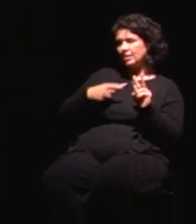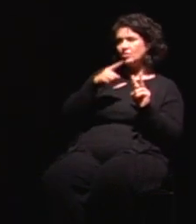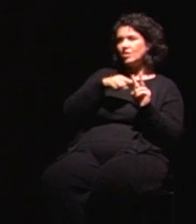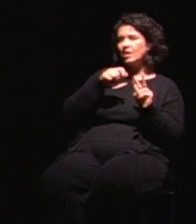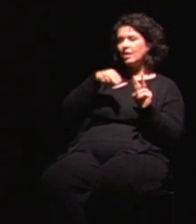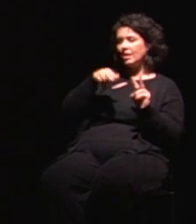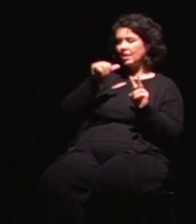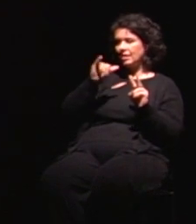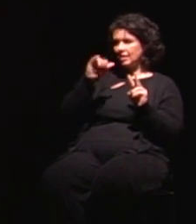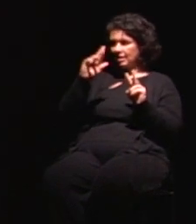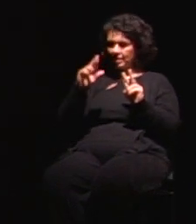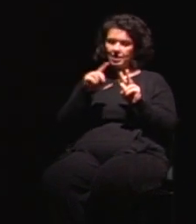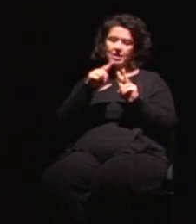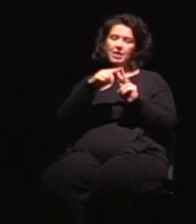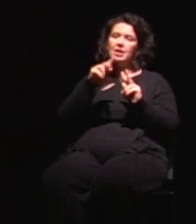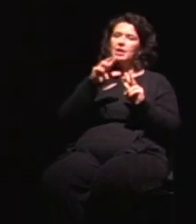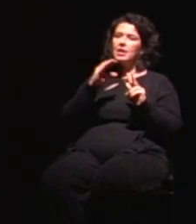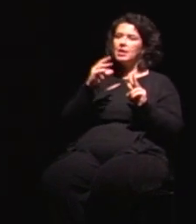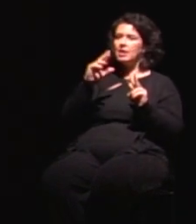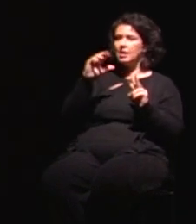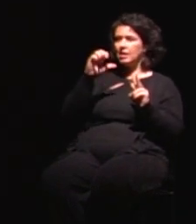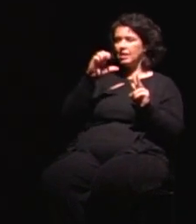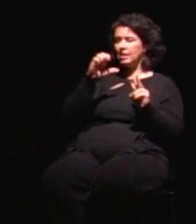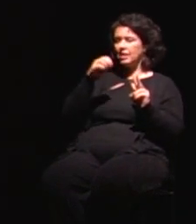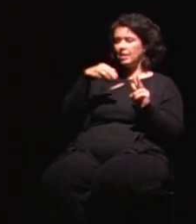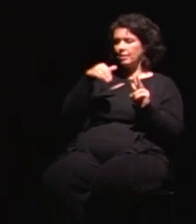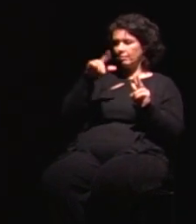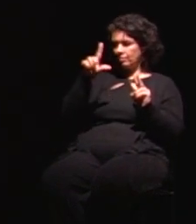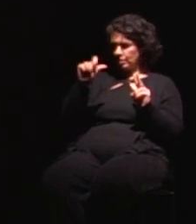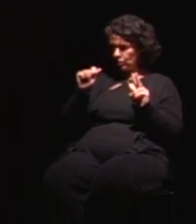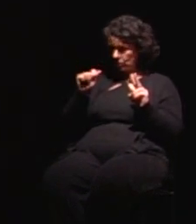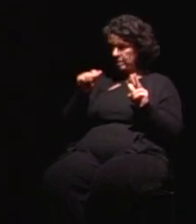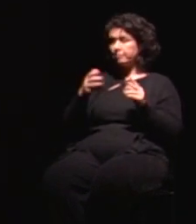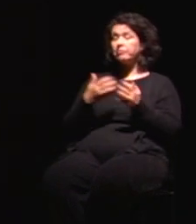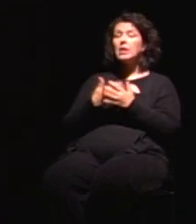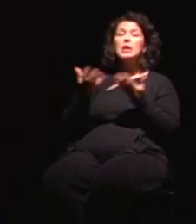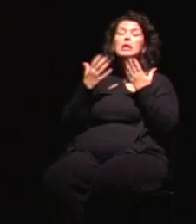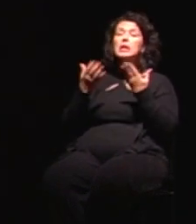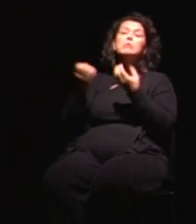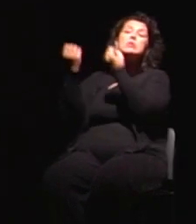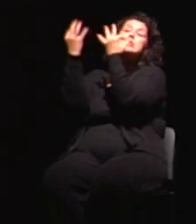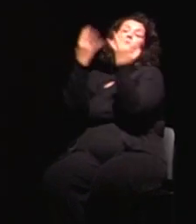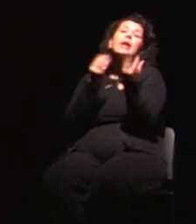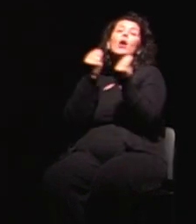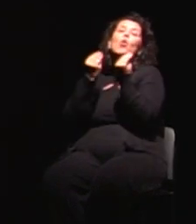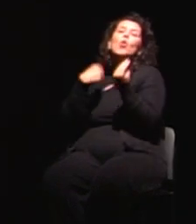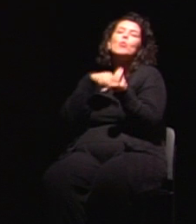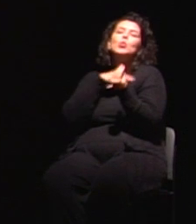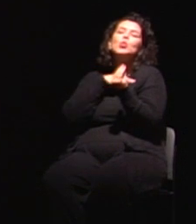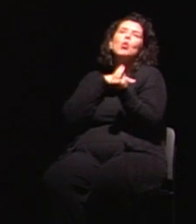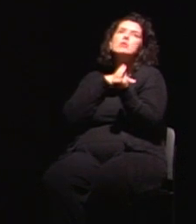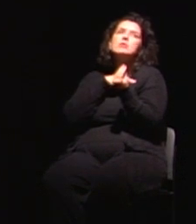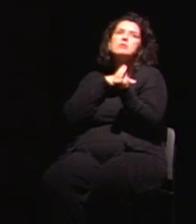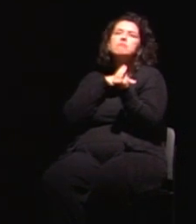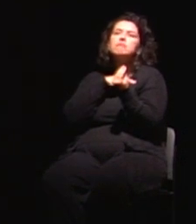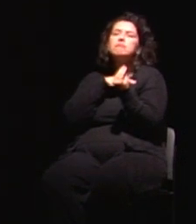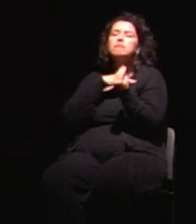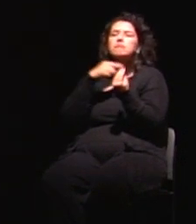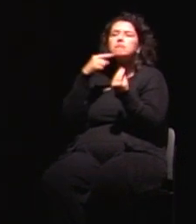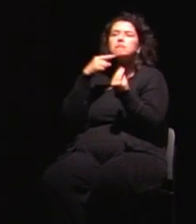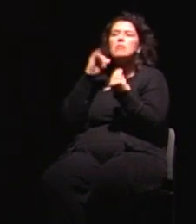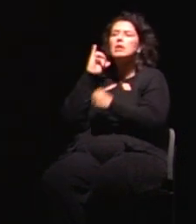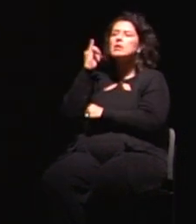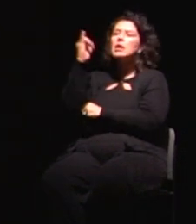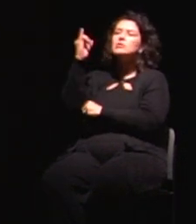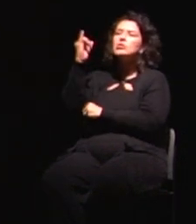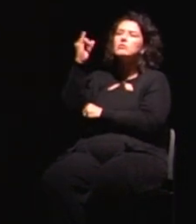porque a gente queria, né, eu e Eliana, a gente queria falar um pouquinho, né, desse processo, de como a gente chegou, né, nesse pensamento, nessa narrativa, mas